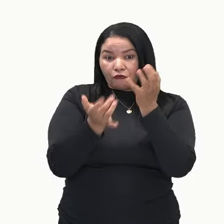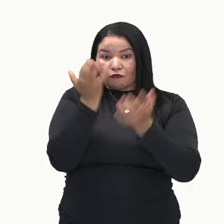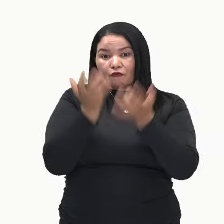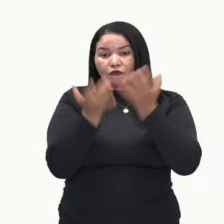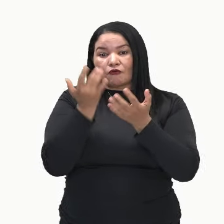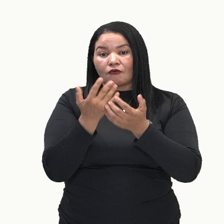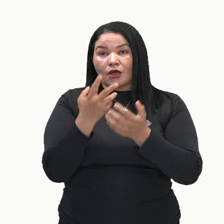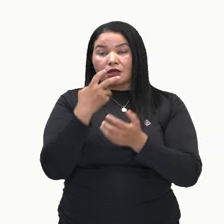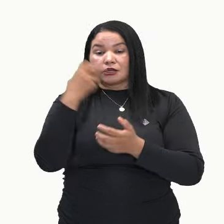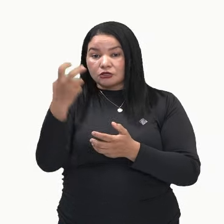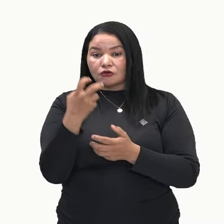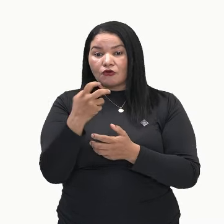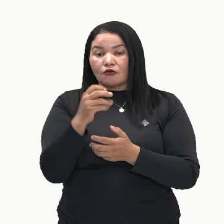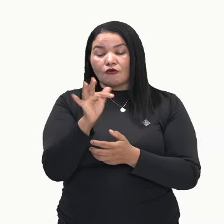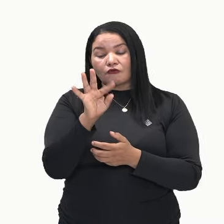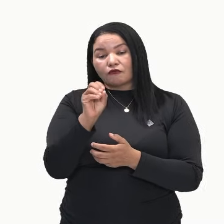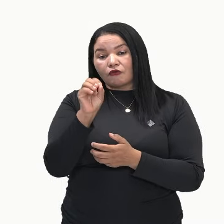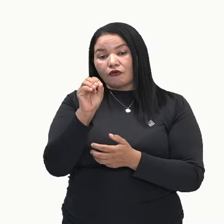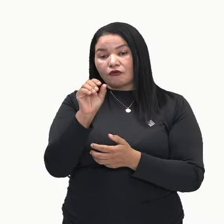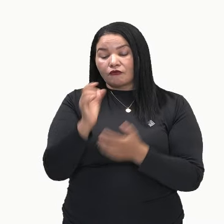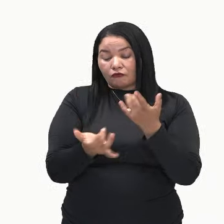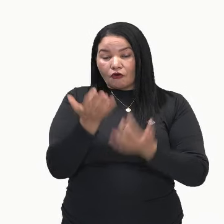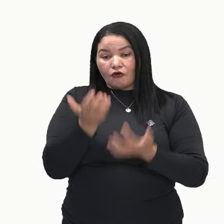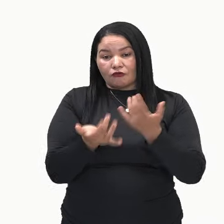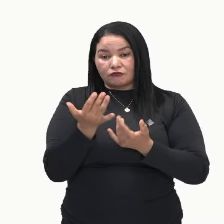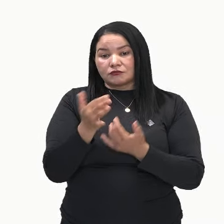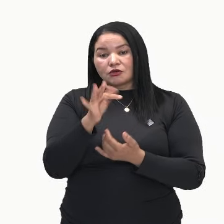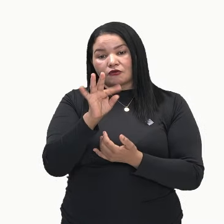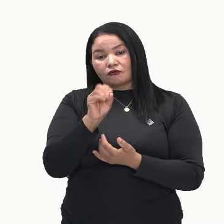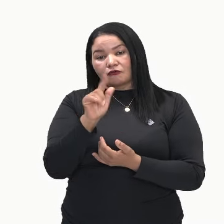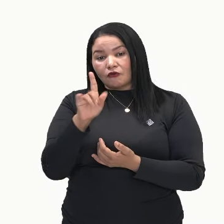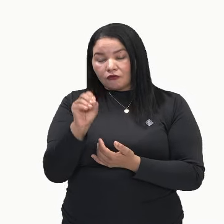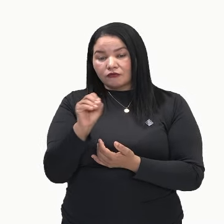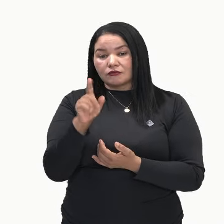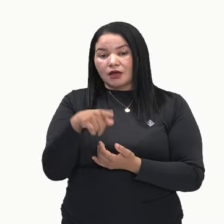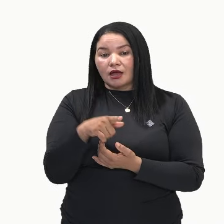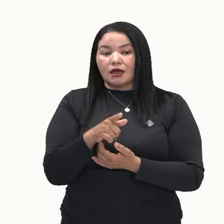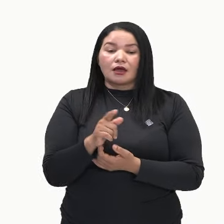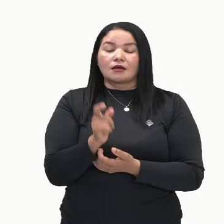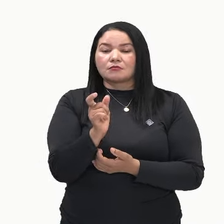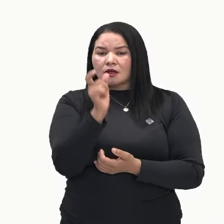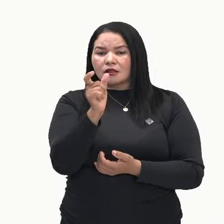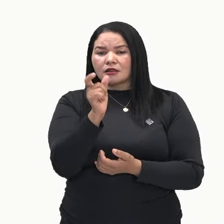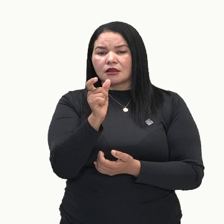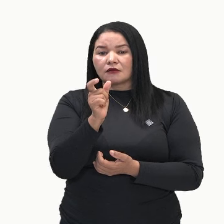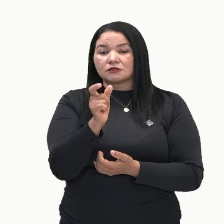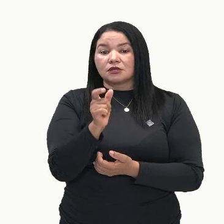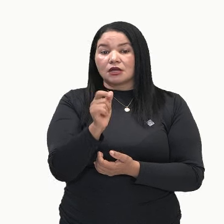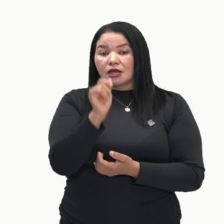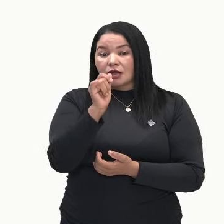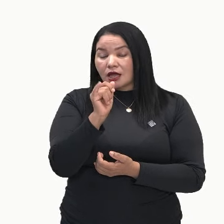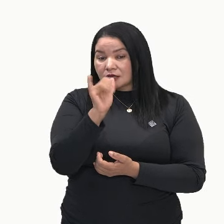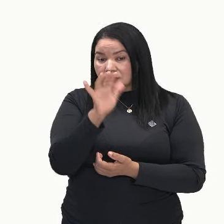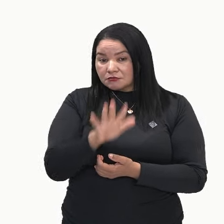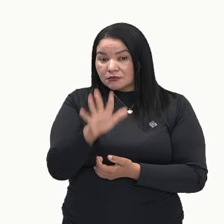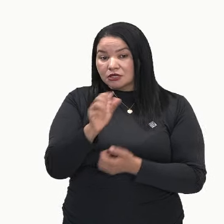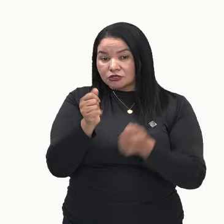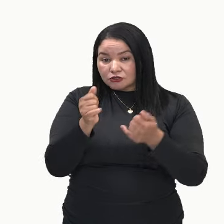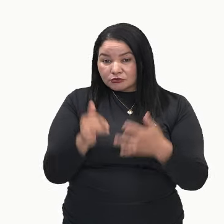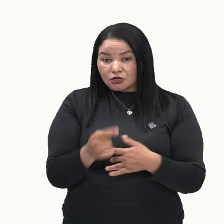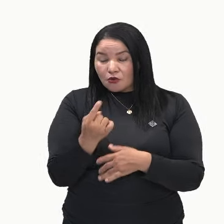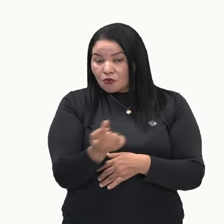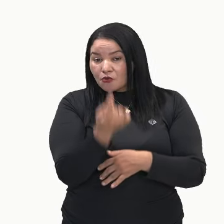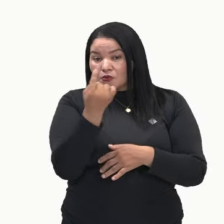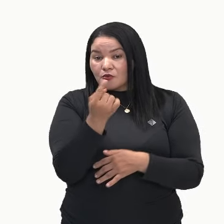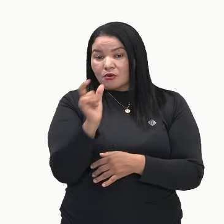proferiu fogo. Aqui a nossa imagem explica um pouquinho de como uma única palavra, sem que